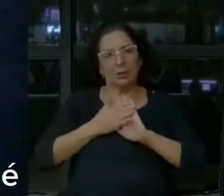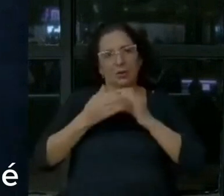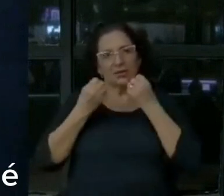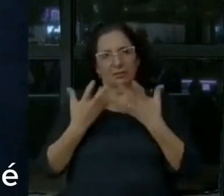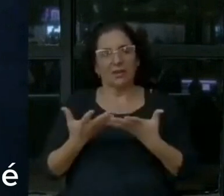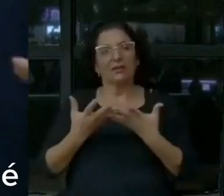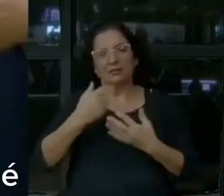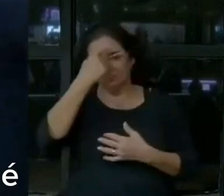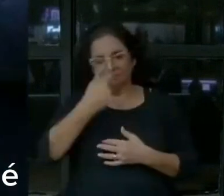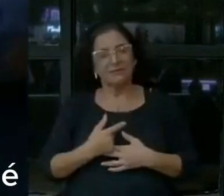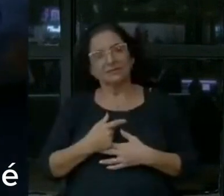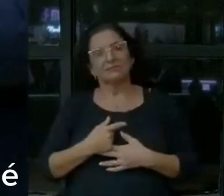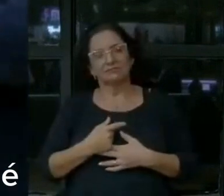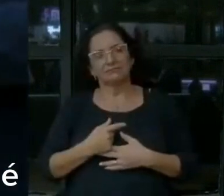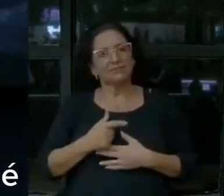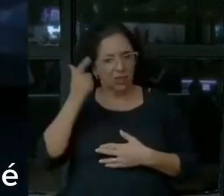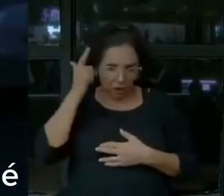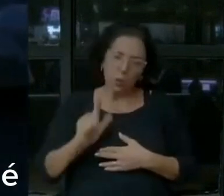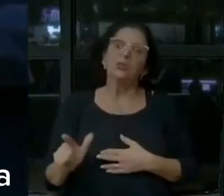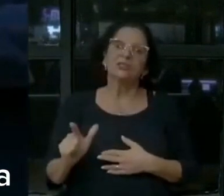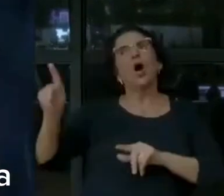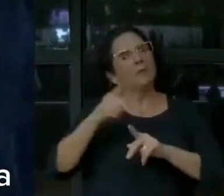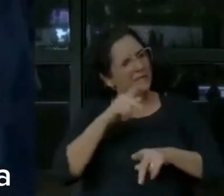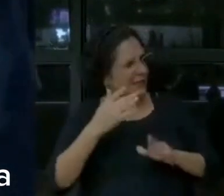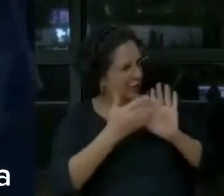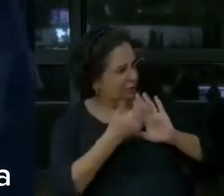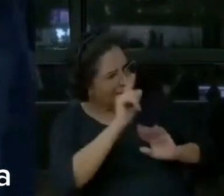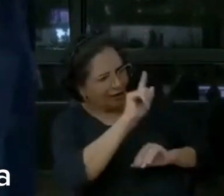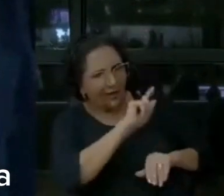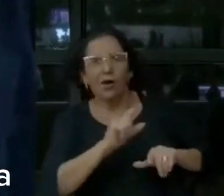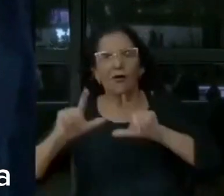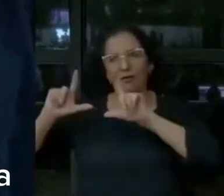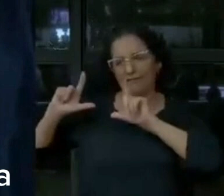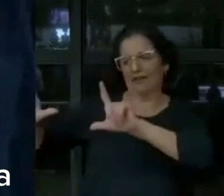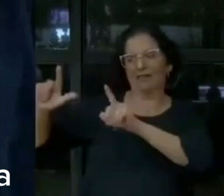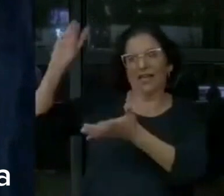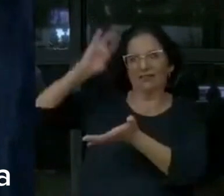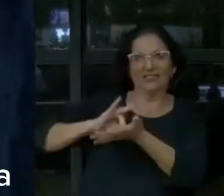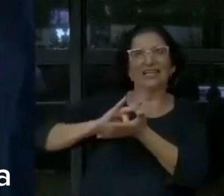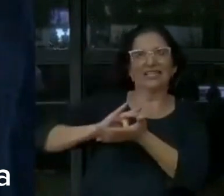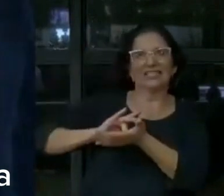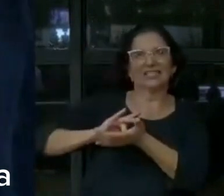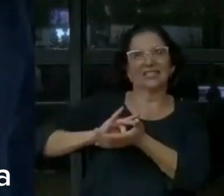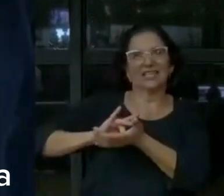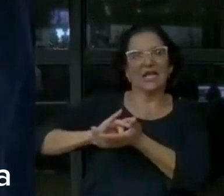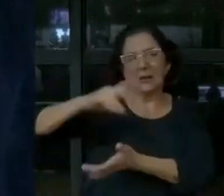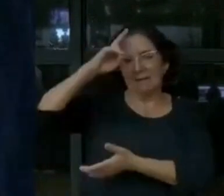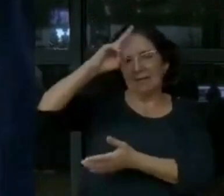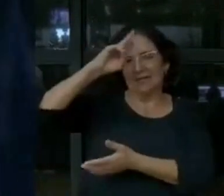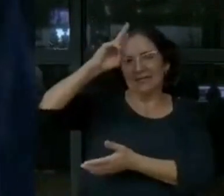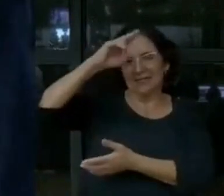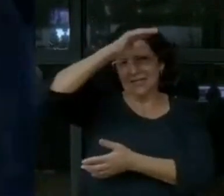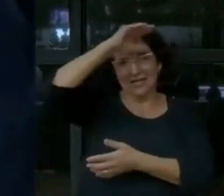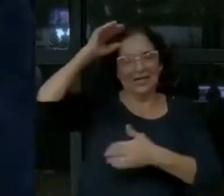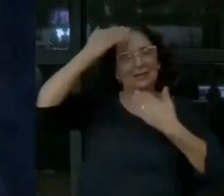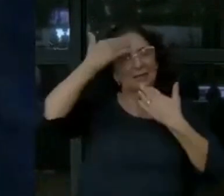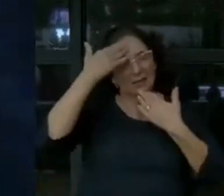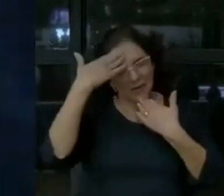fizeram com que a gente tivesse essa marca, né? Esse quadro vai ficar registrado aqui para a história.